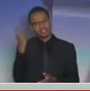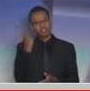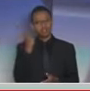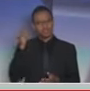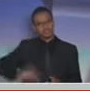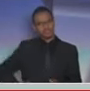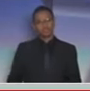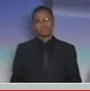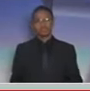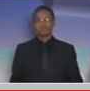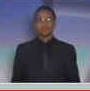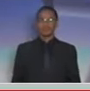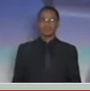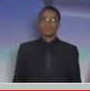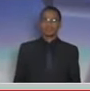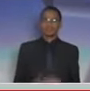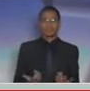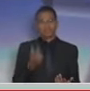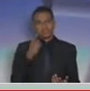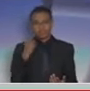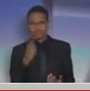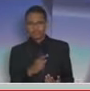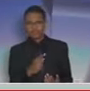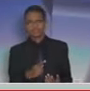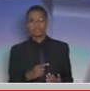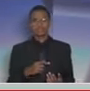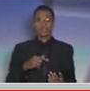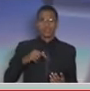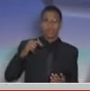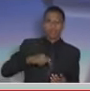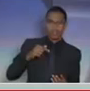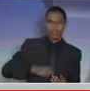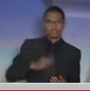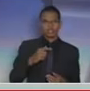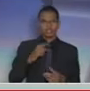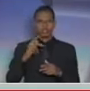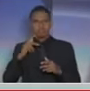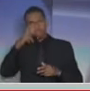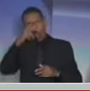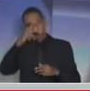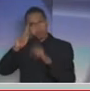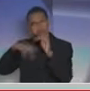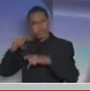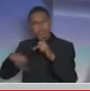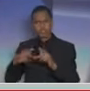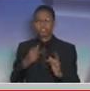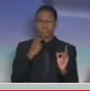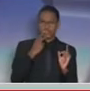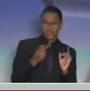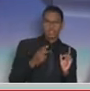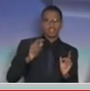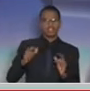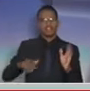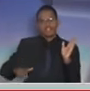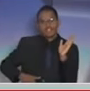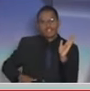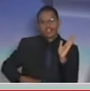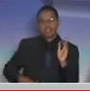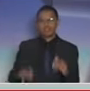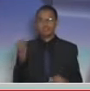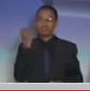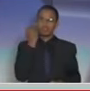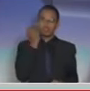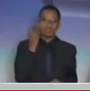Senhor presidente, então, o prefeito agride a população, né, chamando os trabalhadores de vagabundos e preguiçosos. Então,